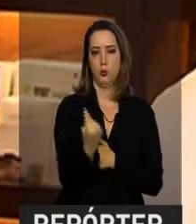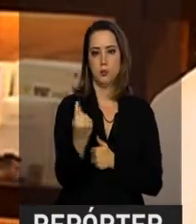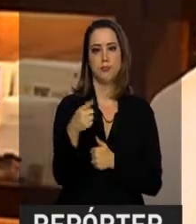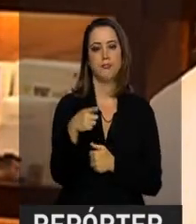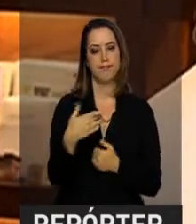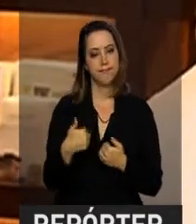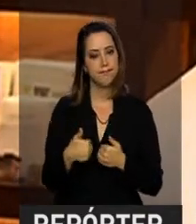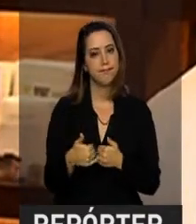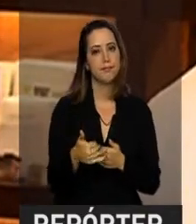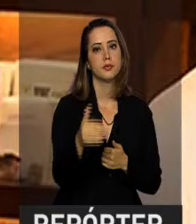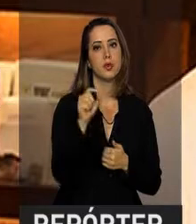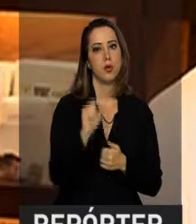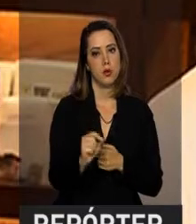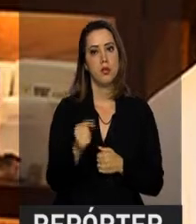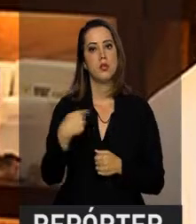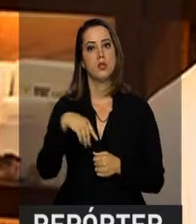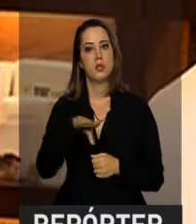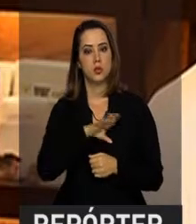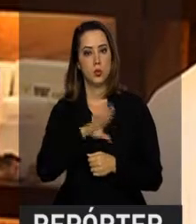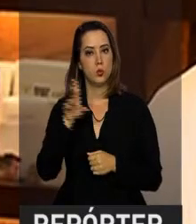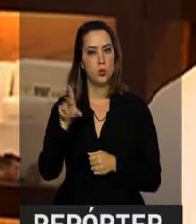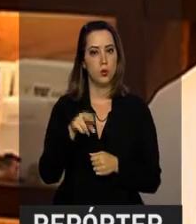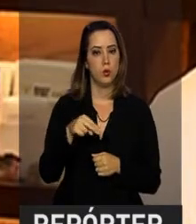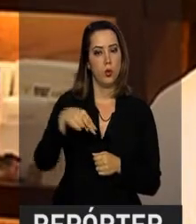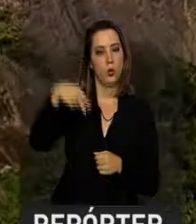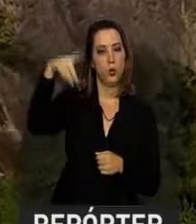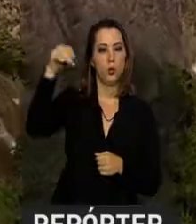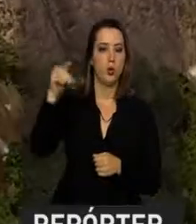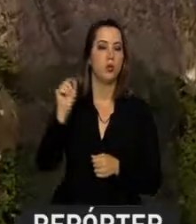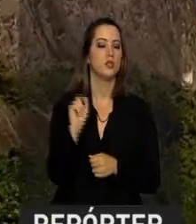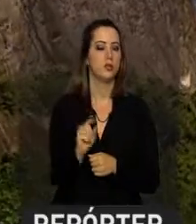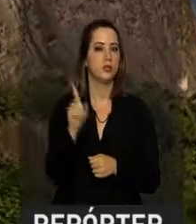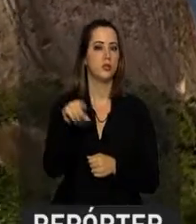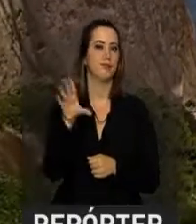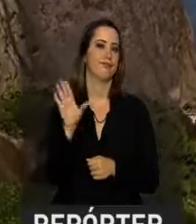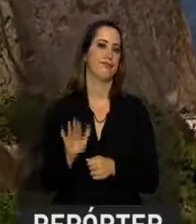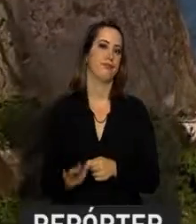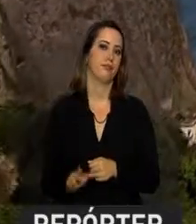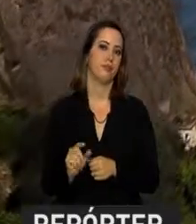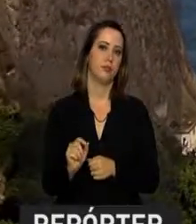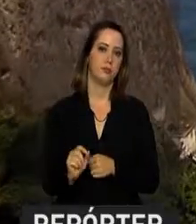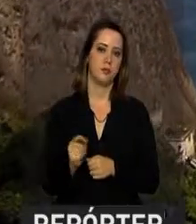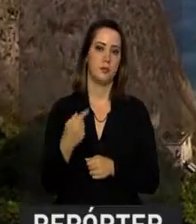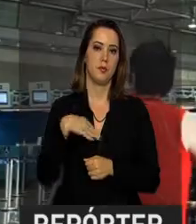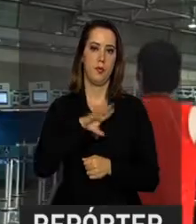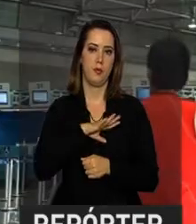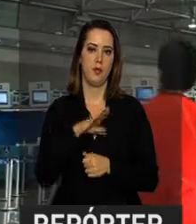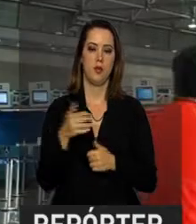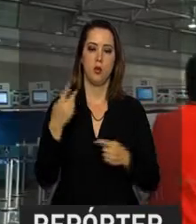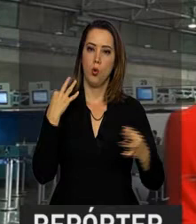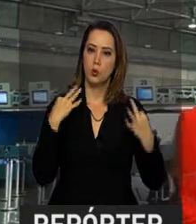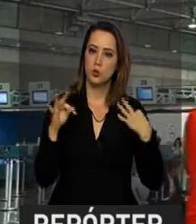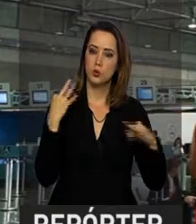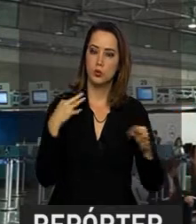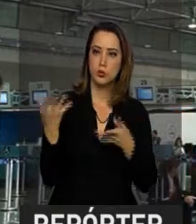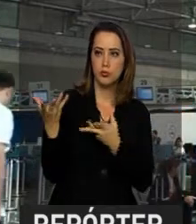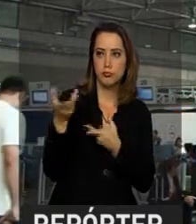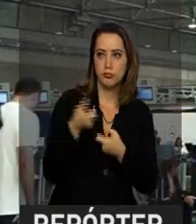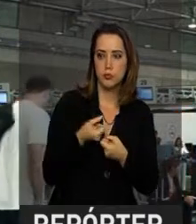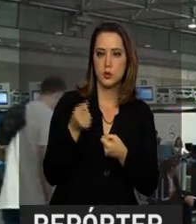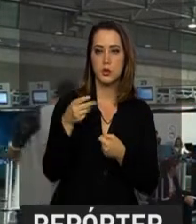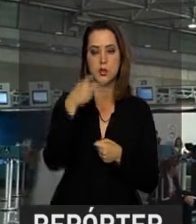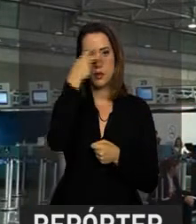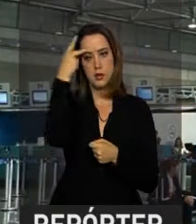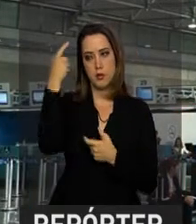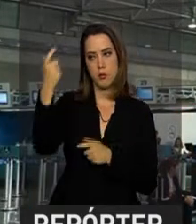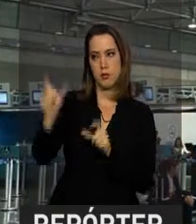enfim ea locação de carro no nordeste por exemplo é muito barata o segmento do turismo receptivo aquele feito por agências que